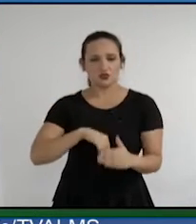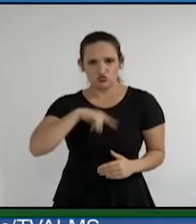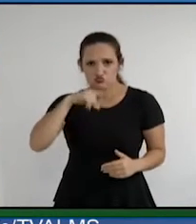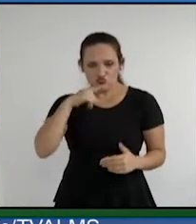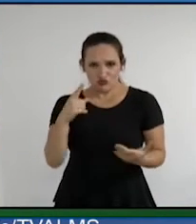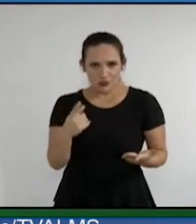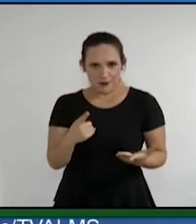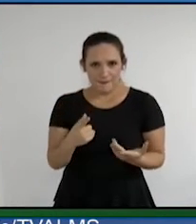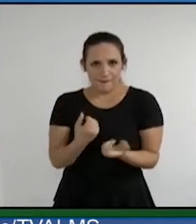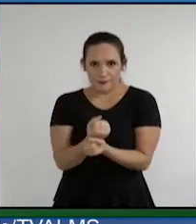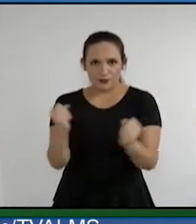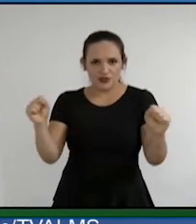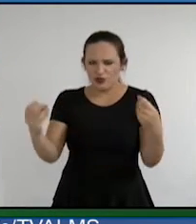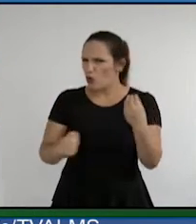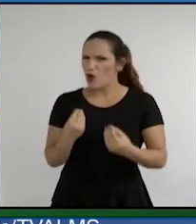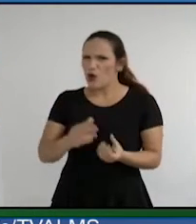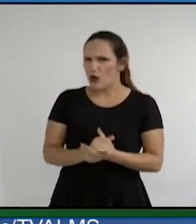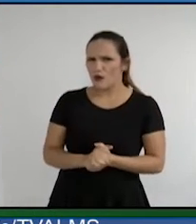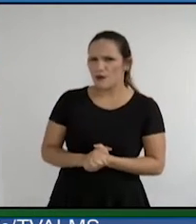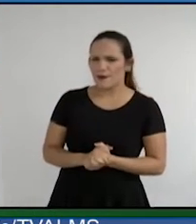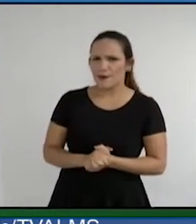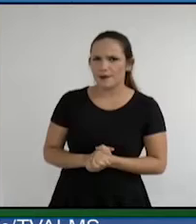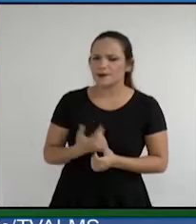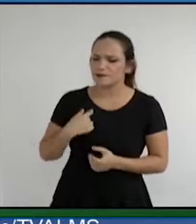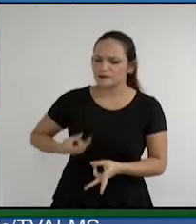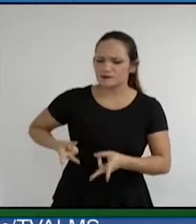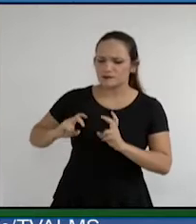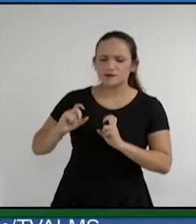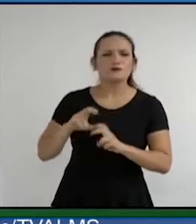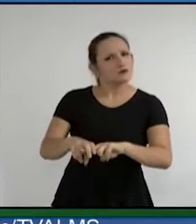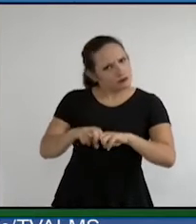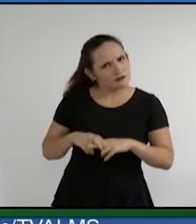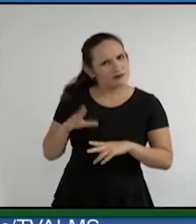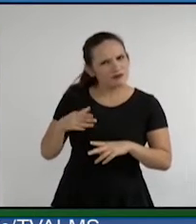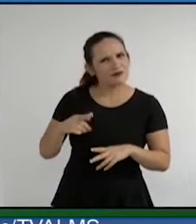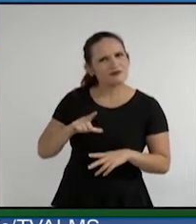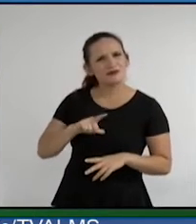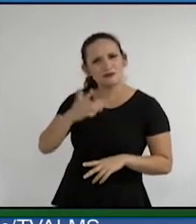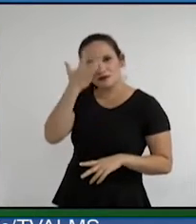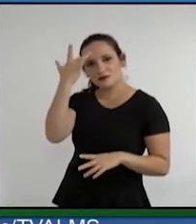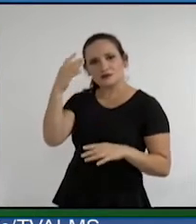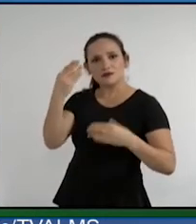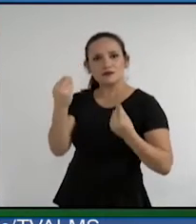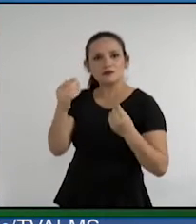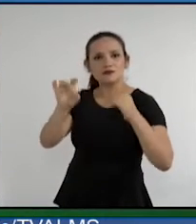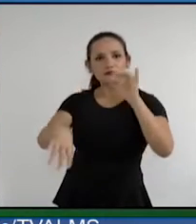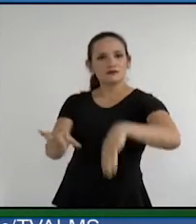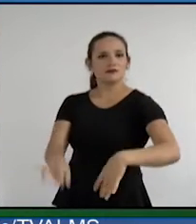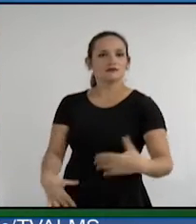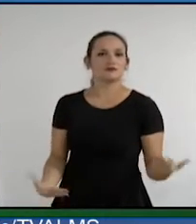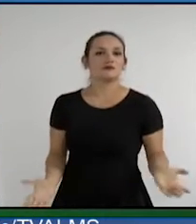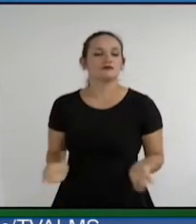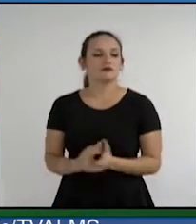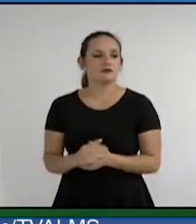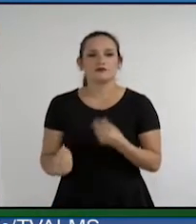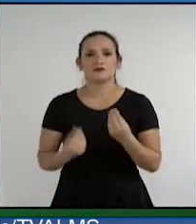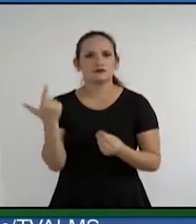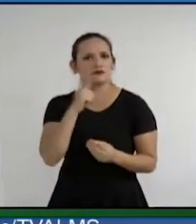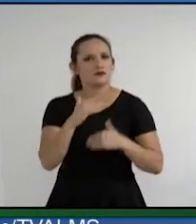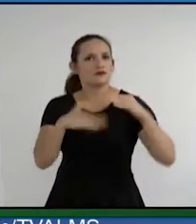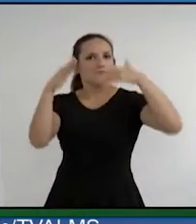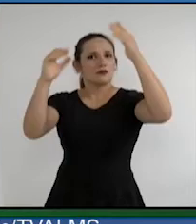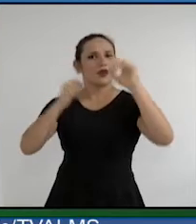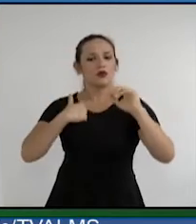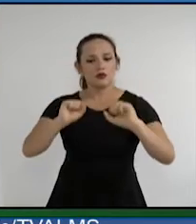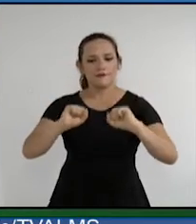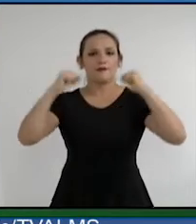Porque você pode, a partir daí, verificar os interstícios que tem entre uma situação e outra para você ser beneficiado dentro do seu